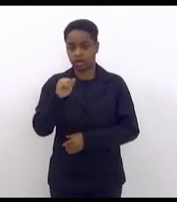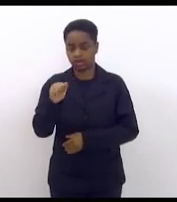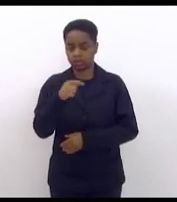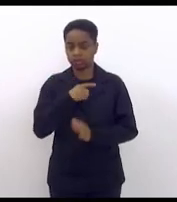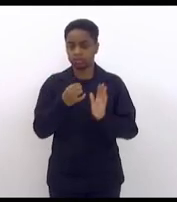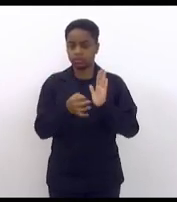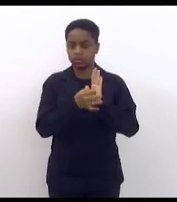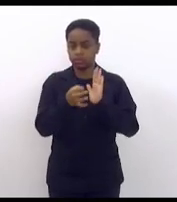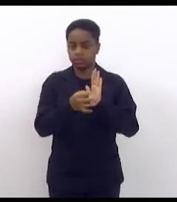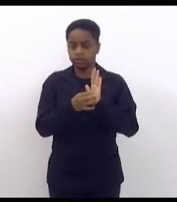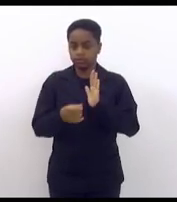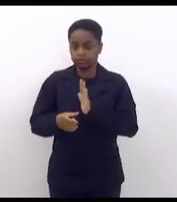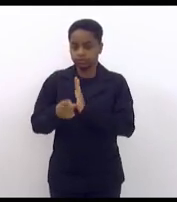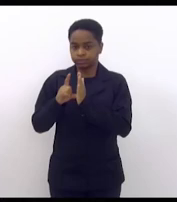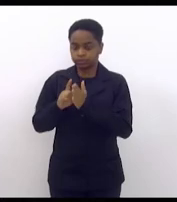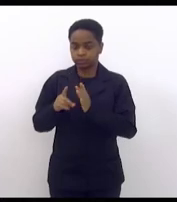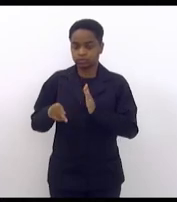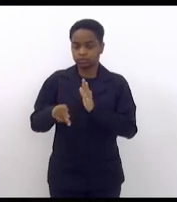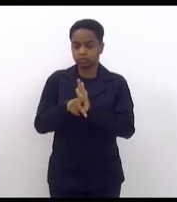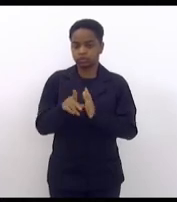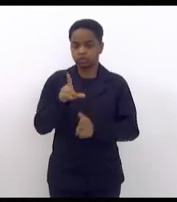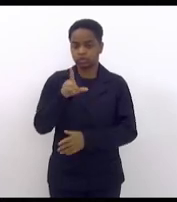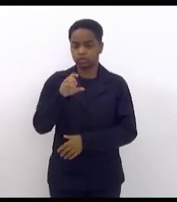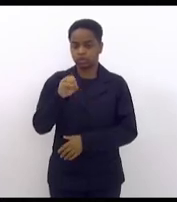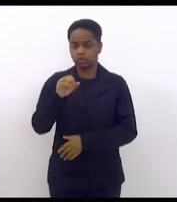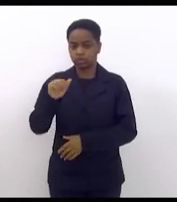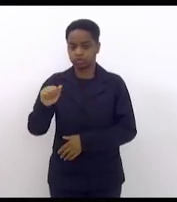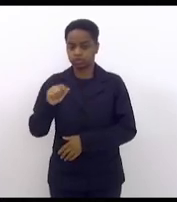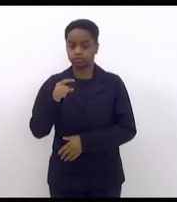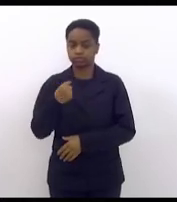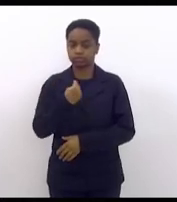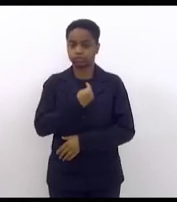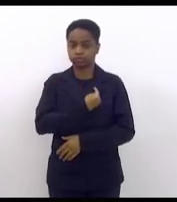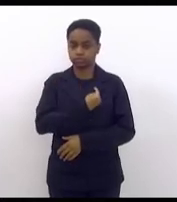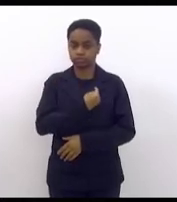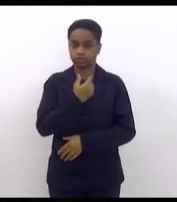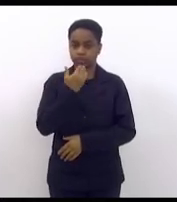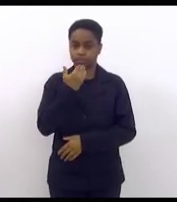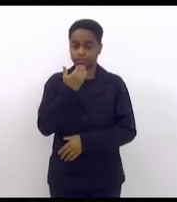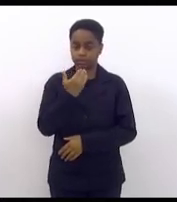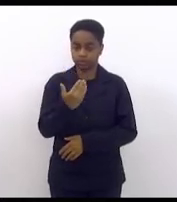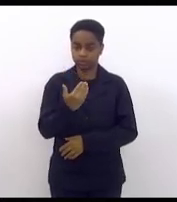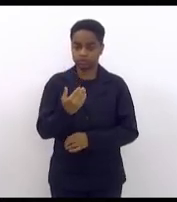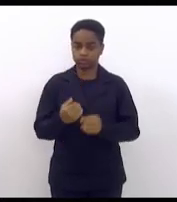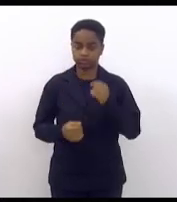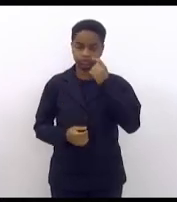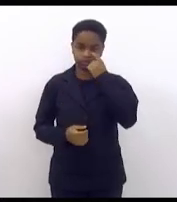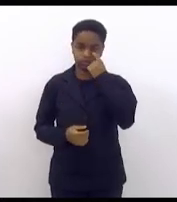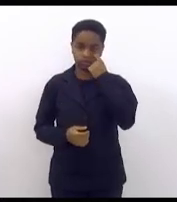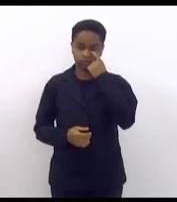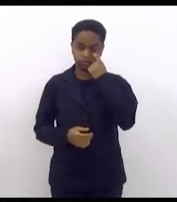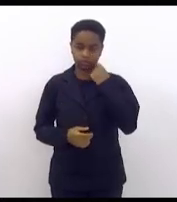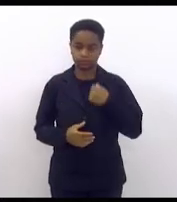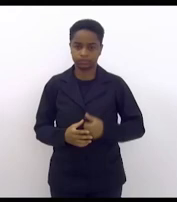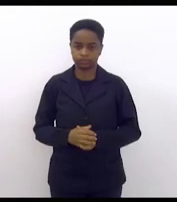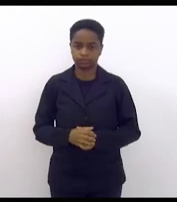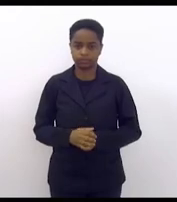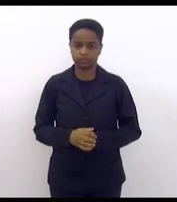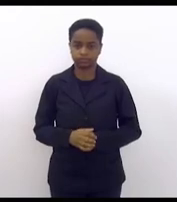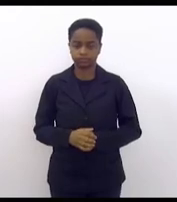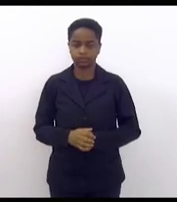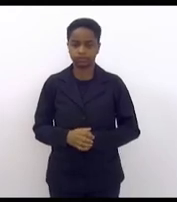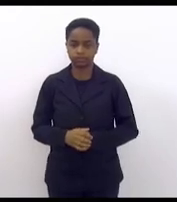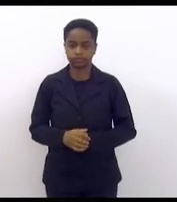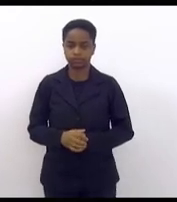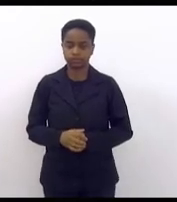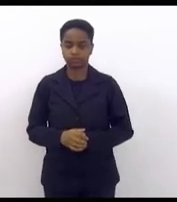prévio da LOA, nós solicitamos que se faça cumprir